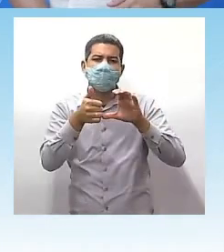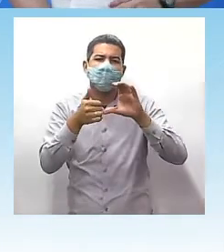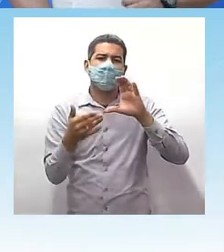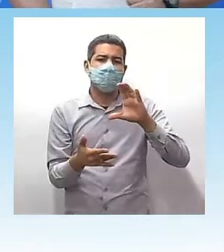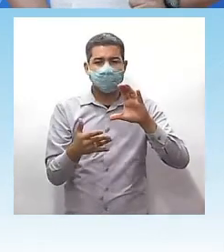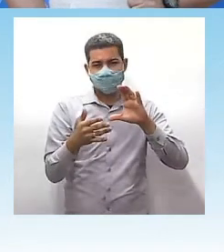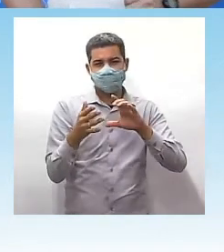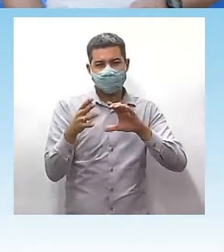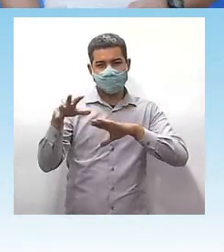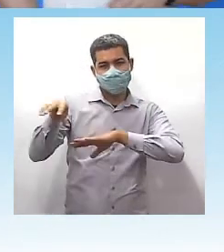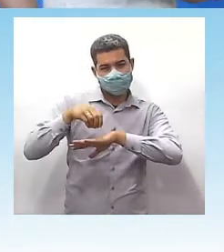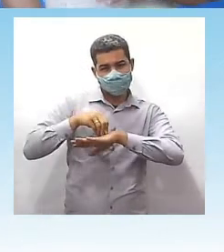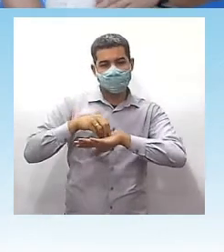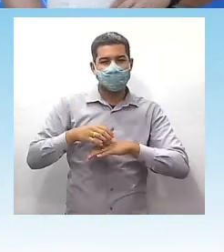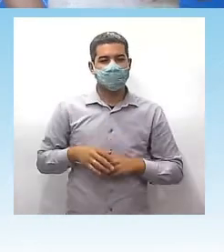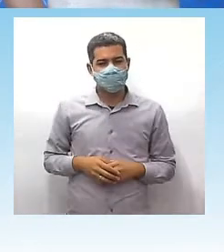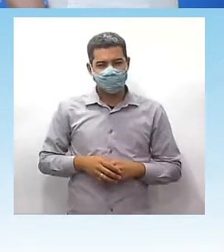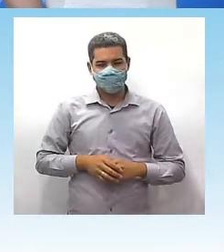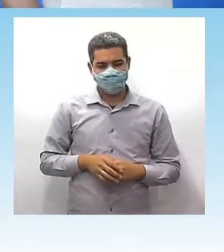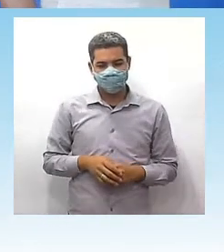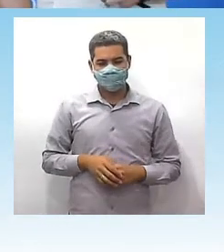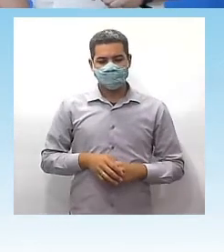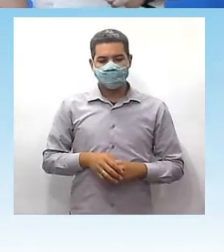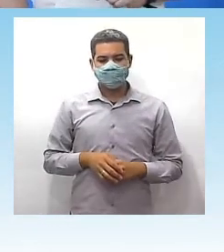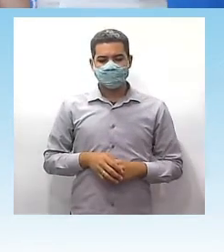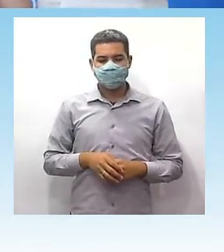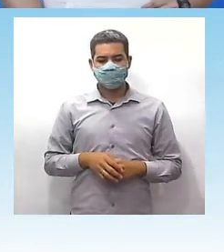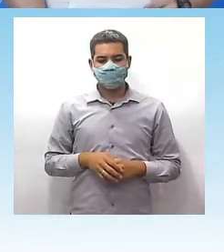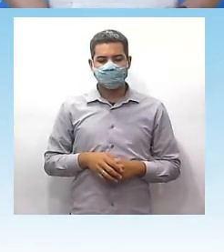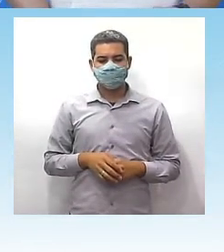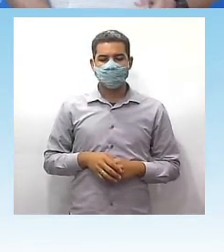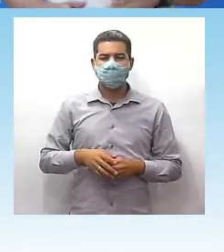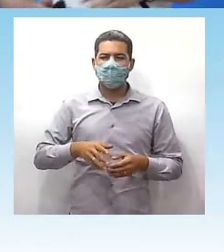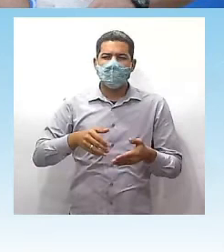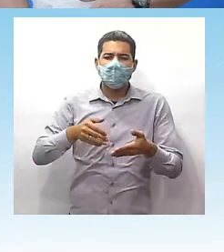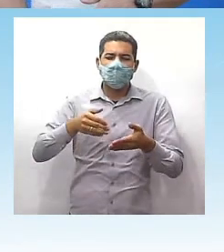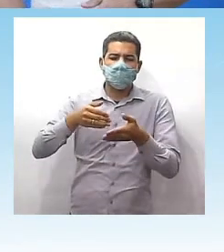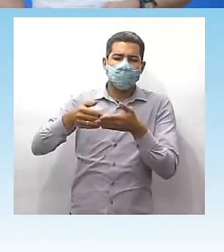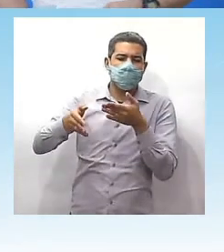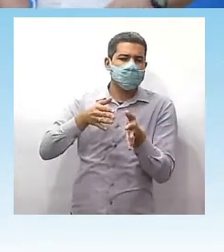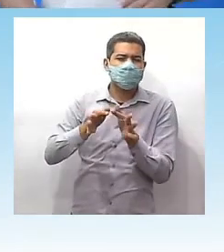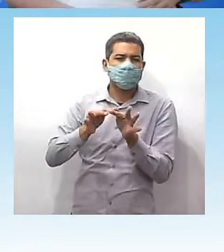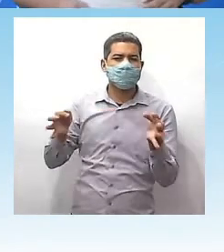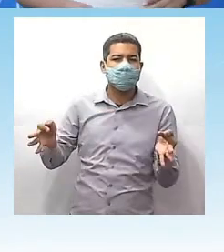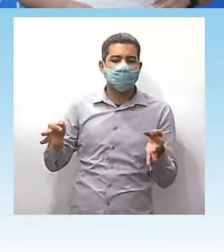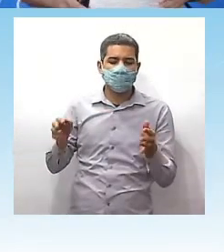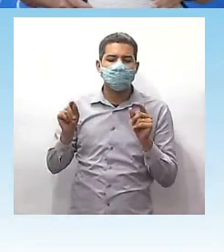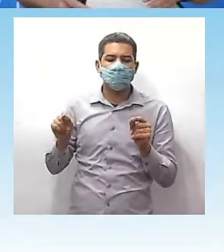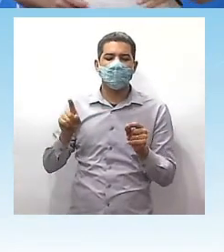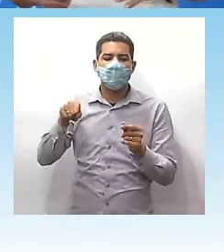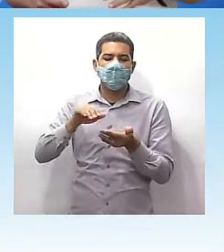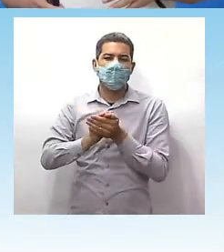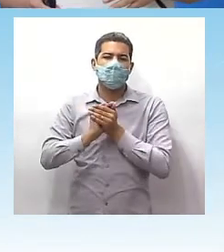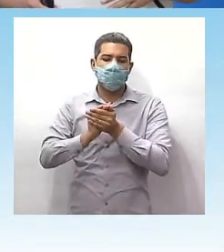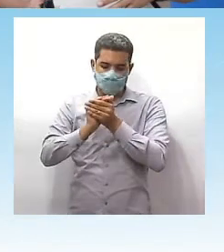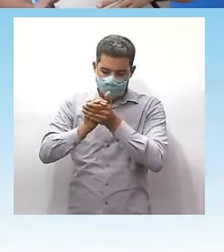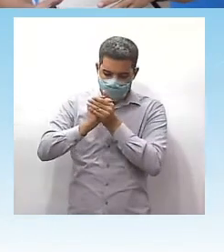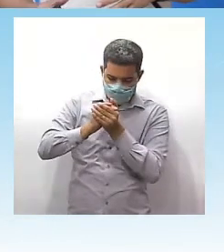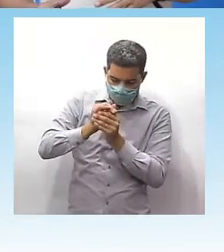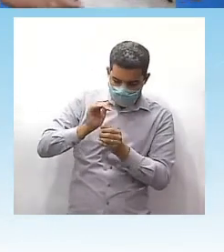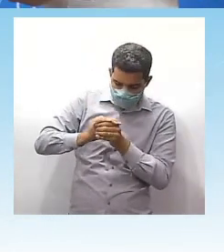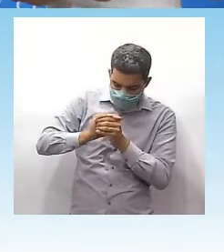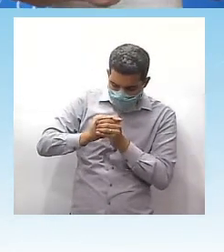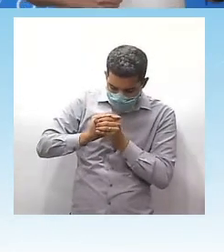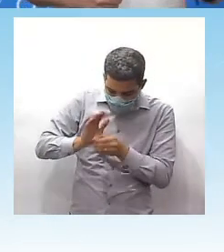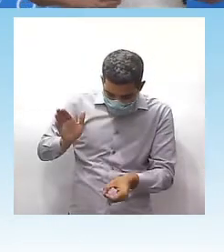da amostra, tá bom? Vem comigo, ó. A aleatória simples é um sorteio. Eu vou pegar um grupo de pessoas